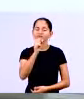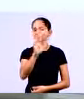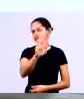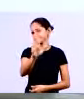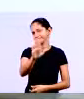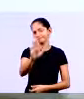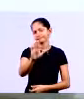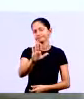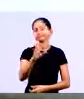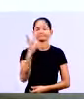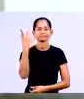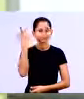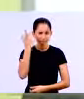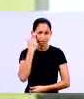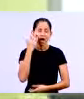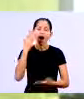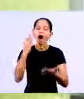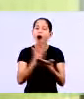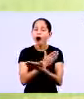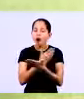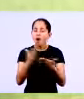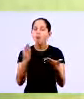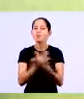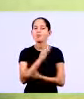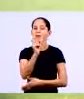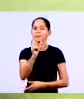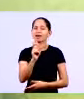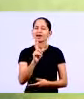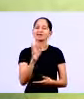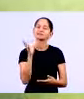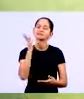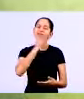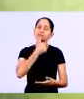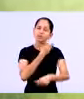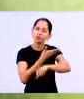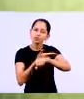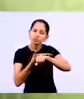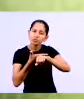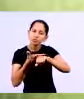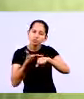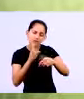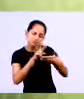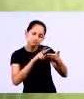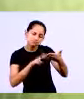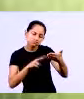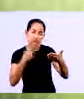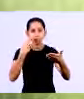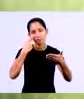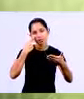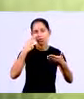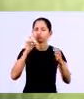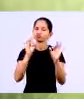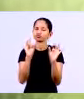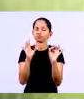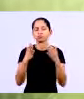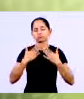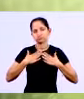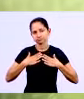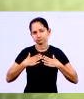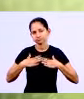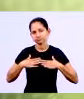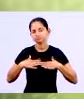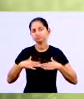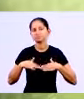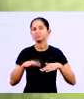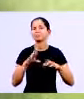tem algumas palavras que realmente nós vamos demorar os nossos olhos irão demorar a se acostumar, porque